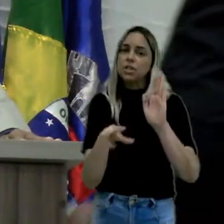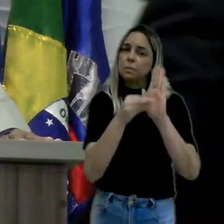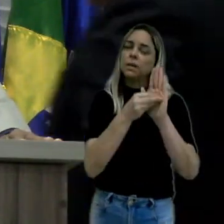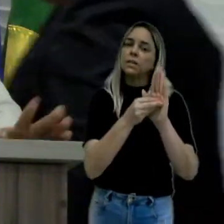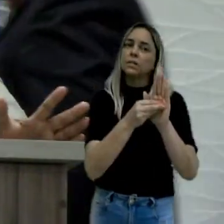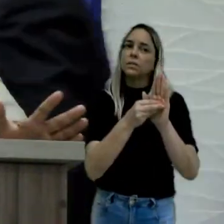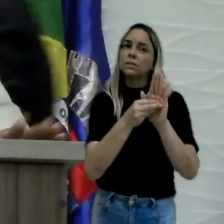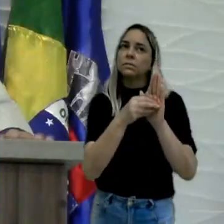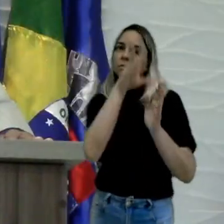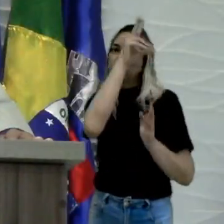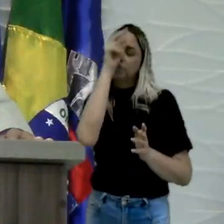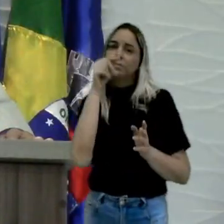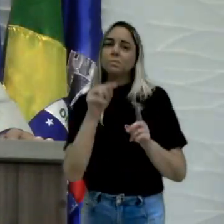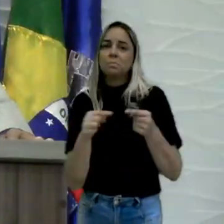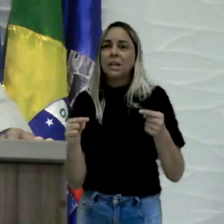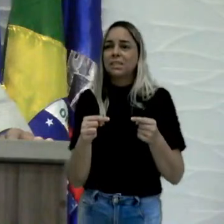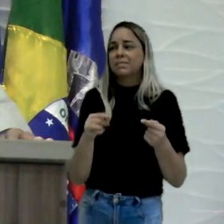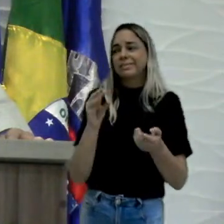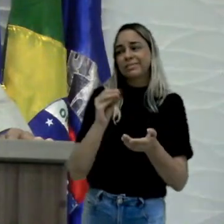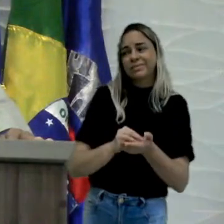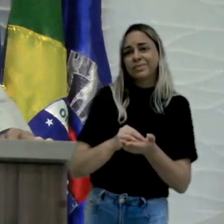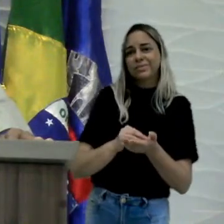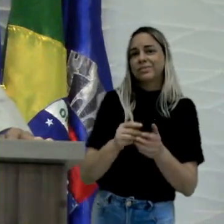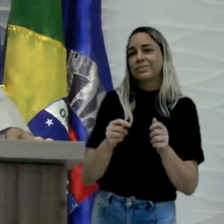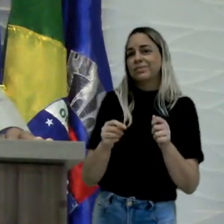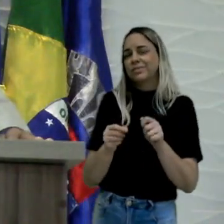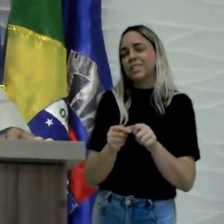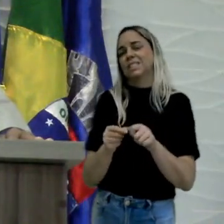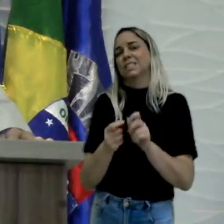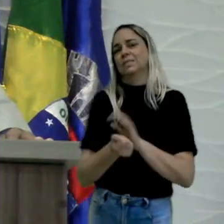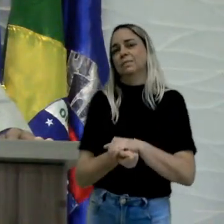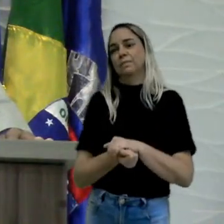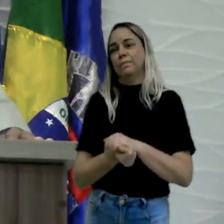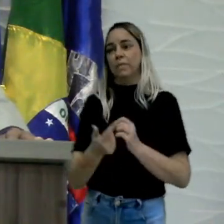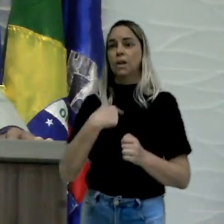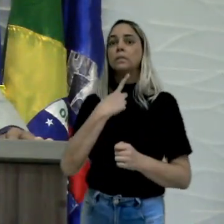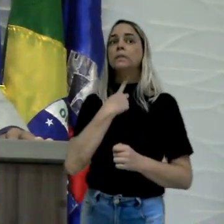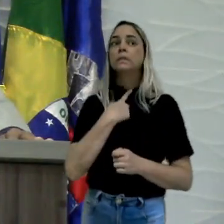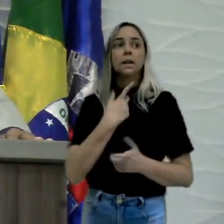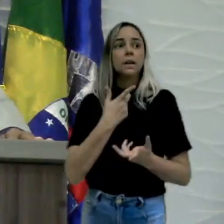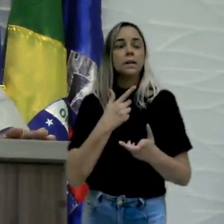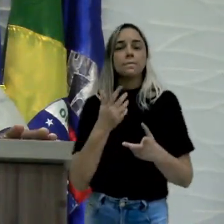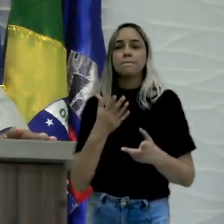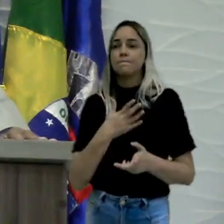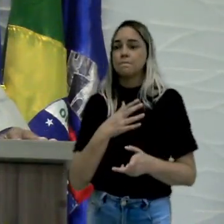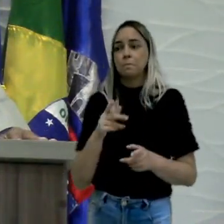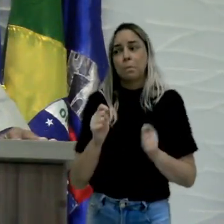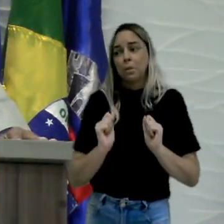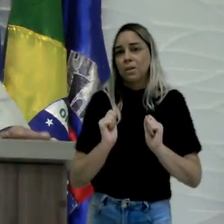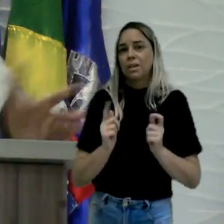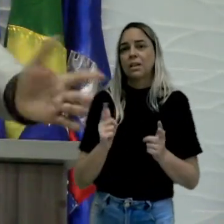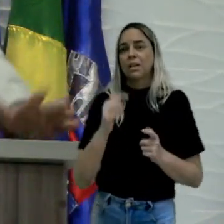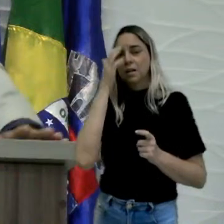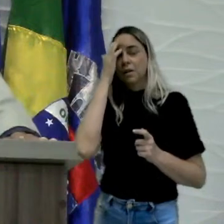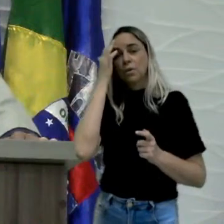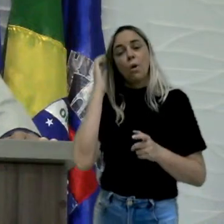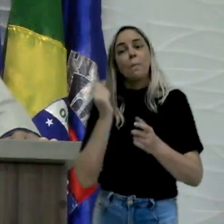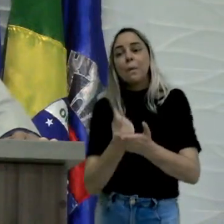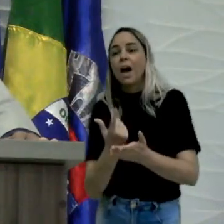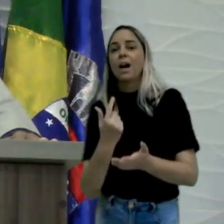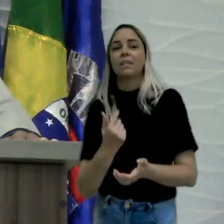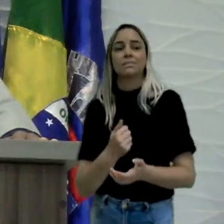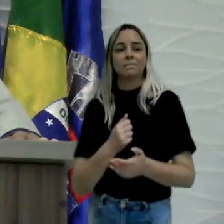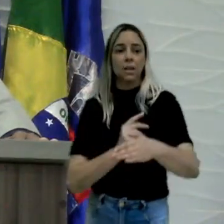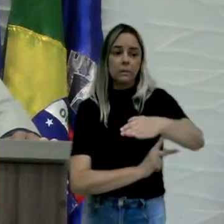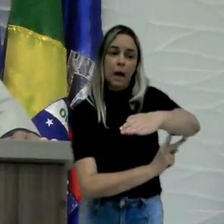cobro, mas ele não fez. Fosse com o meu poder, eu já tinha feito, comprado as ambulâncias, já tinha feito as passagens molhadas, que tem para fazer, que o pessoal me